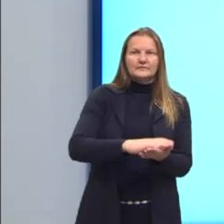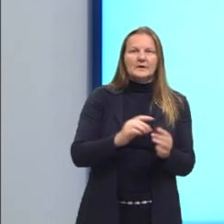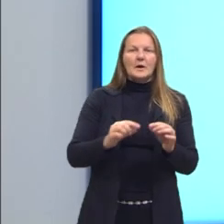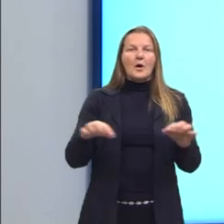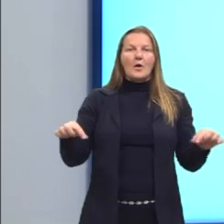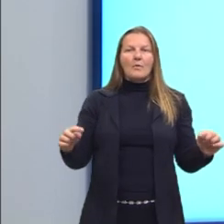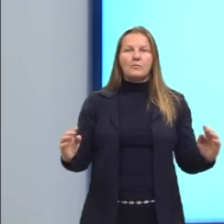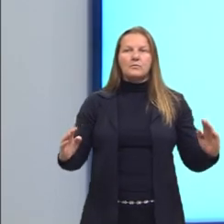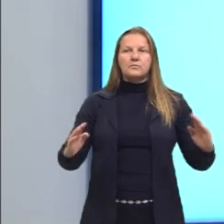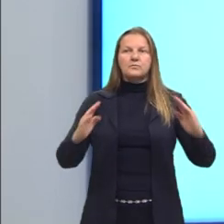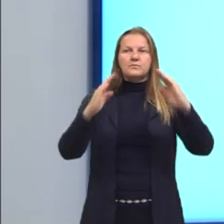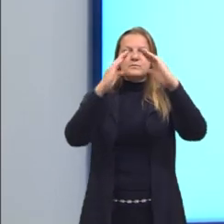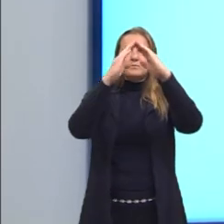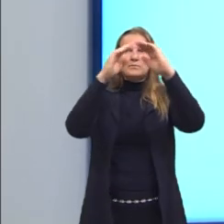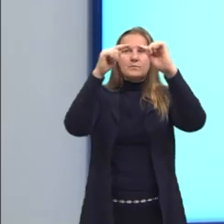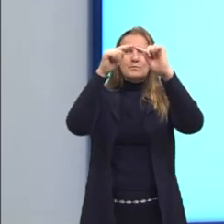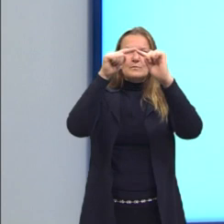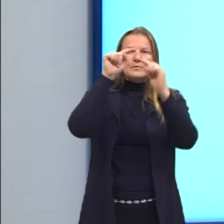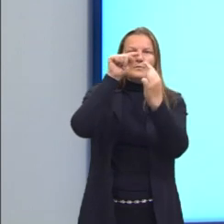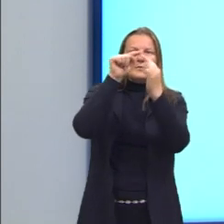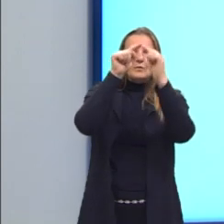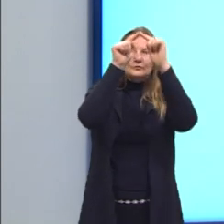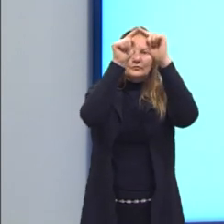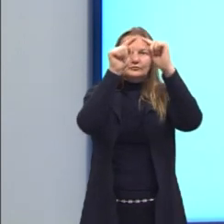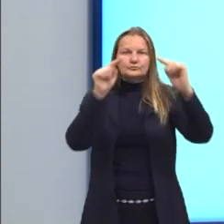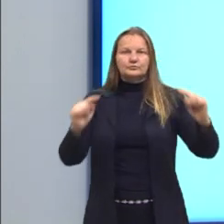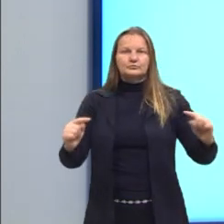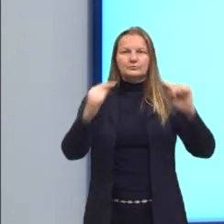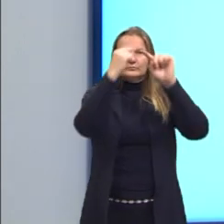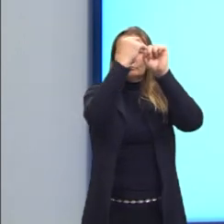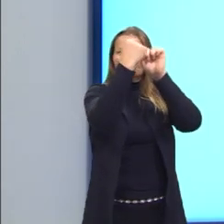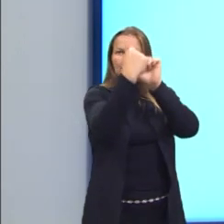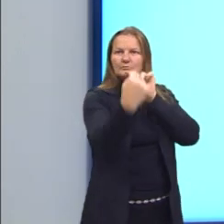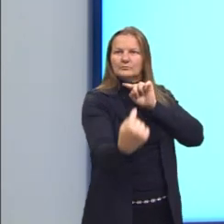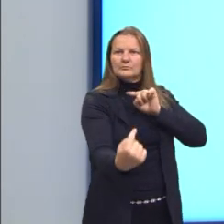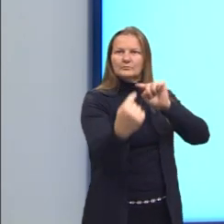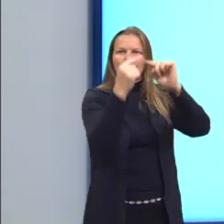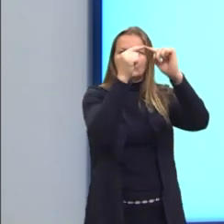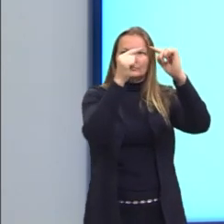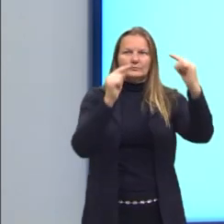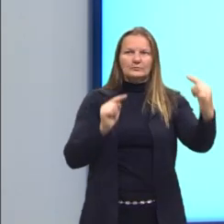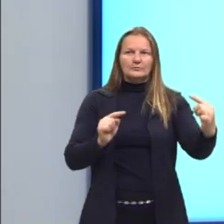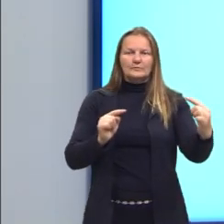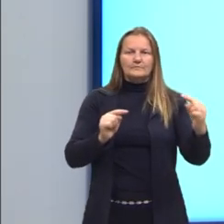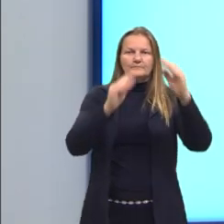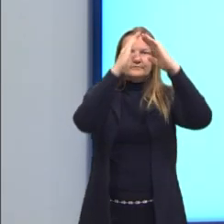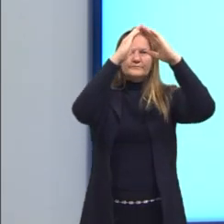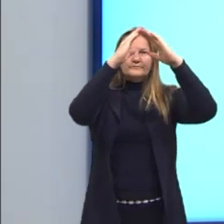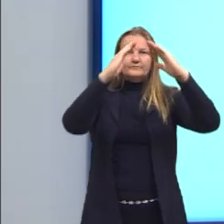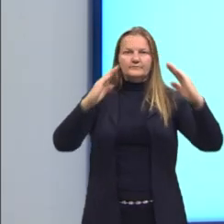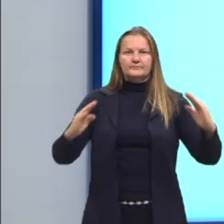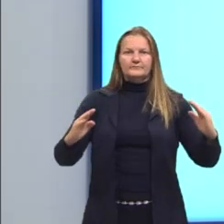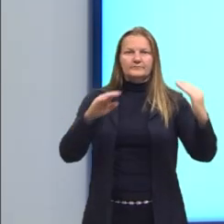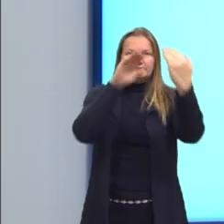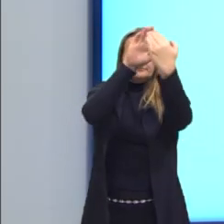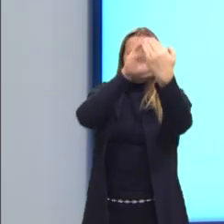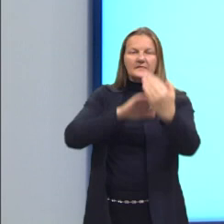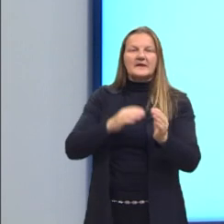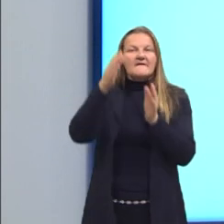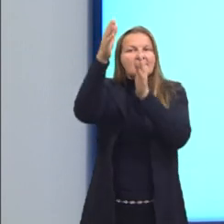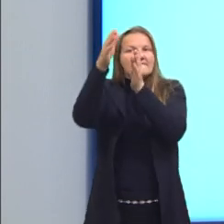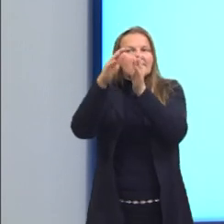lá em cima e desse ponto partem os segmentos de reta que montam né que compõem as nossas